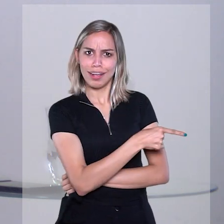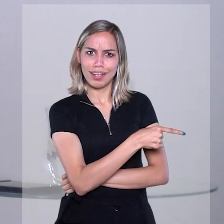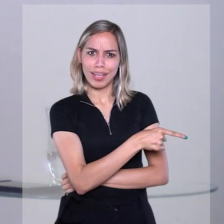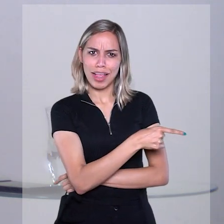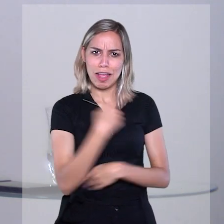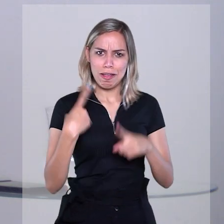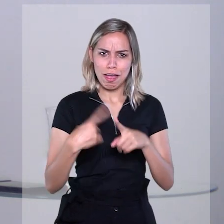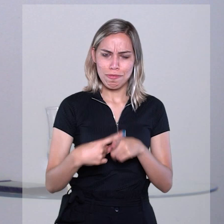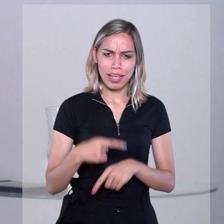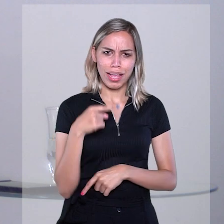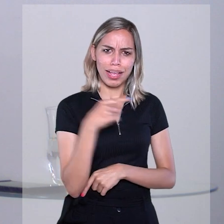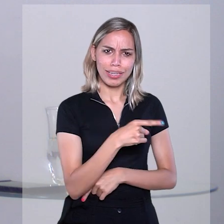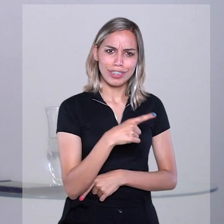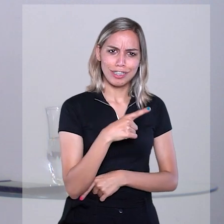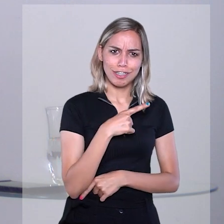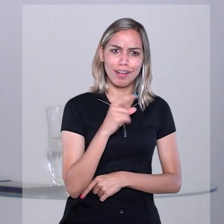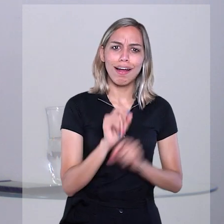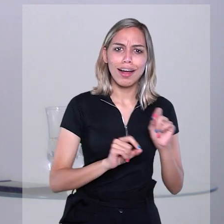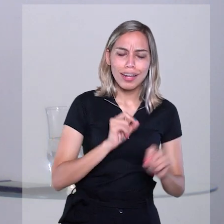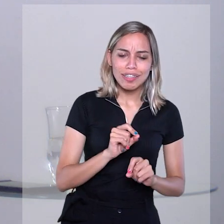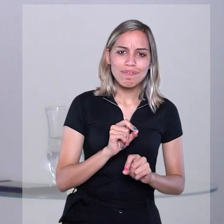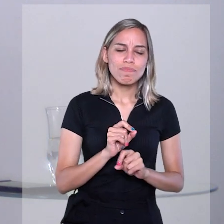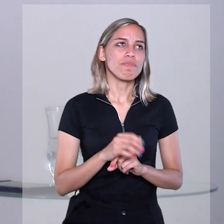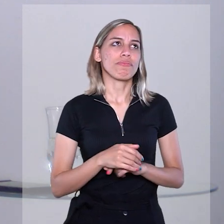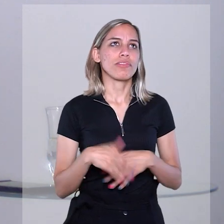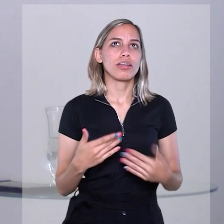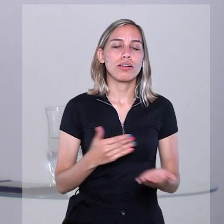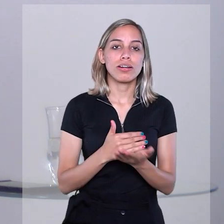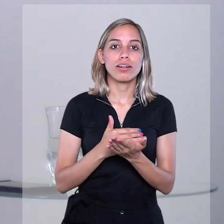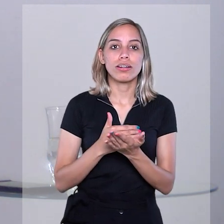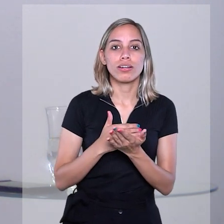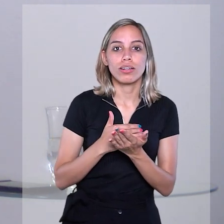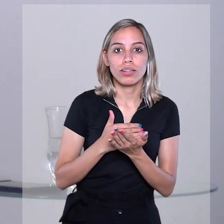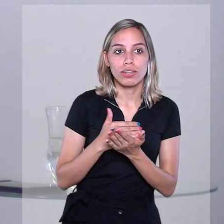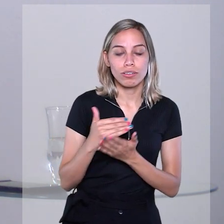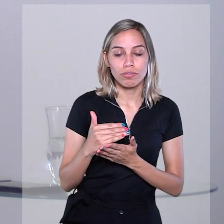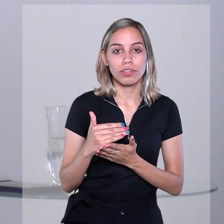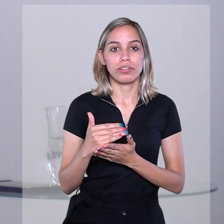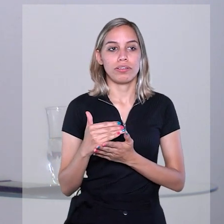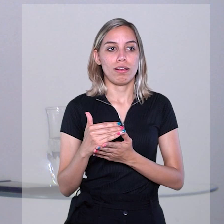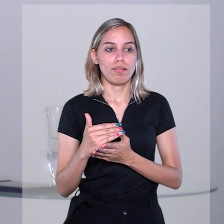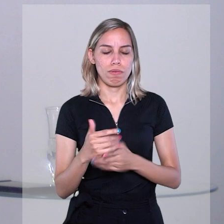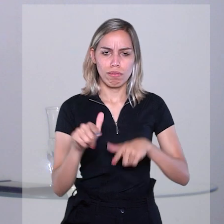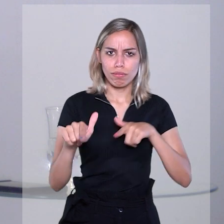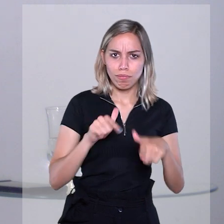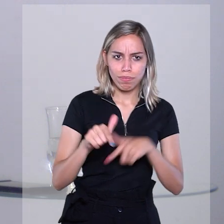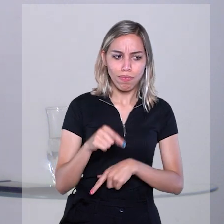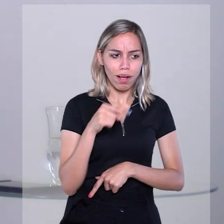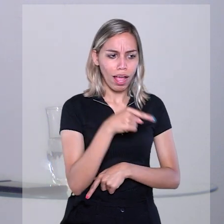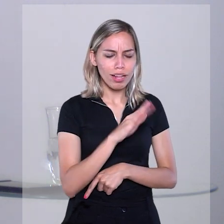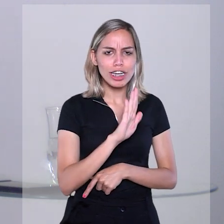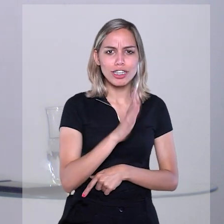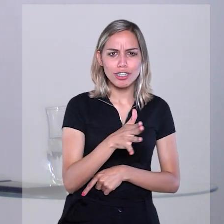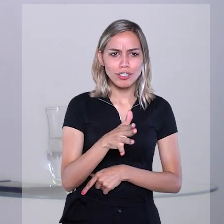Ricardo, naquele momento que a gente estava começando ainda a trabalhar de forma completamente analógica, ele já estava ali